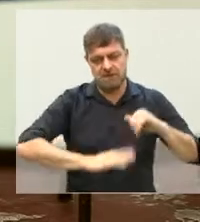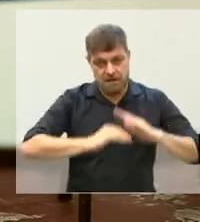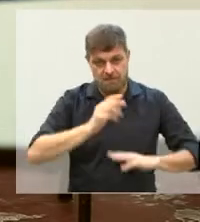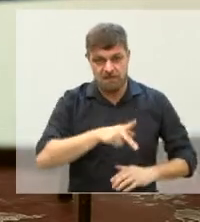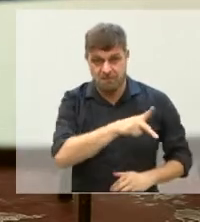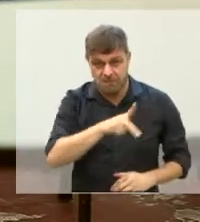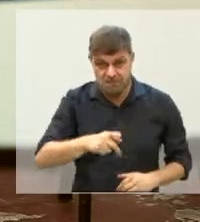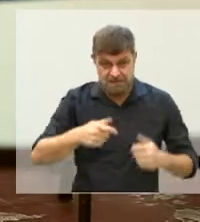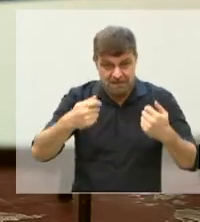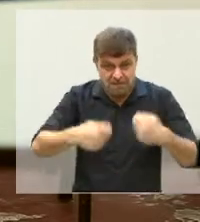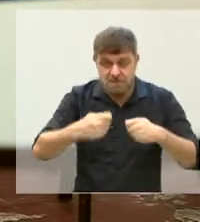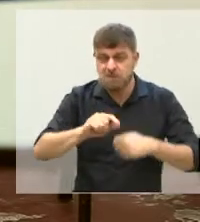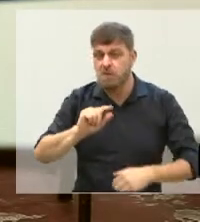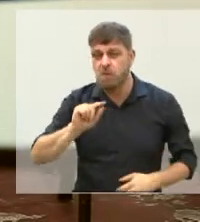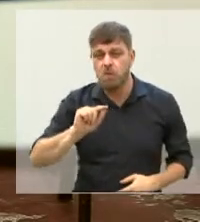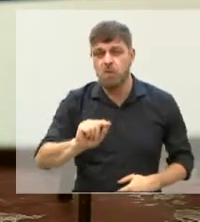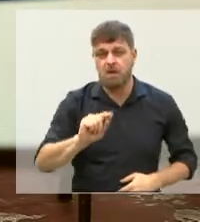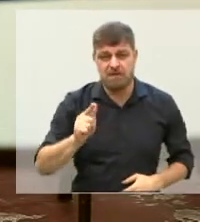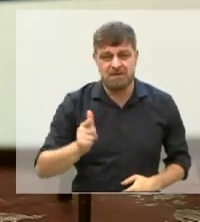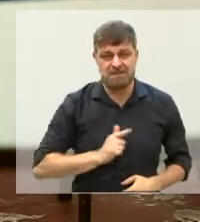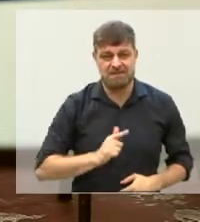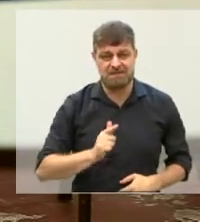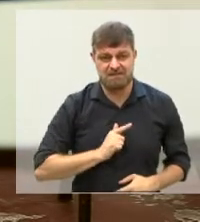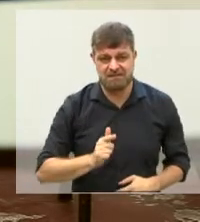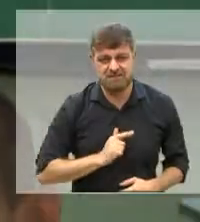ele tem que estar